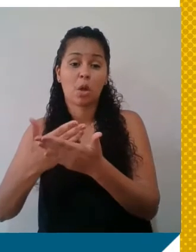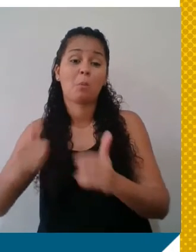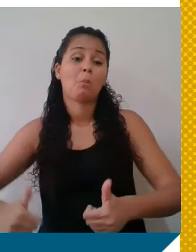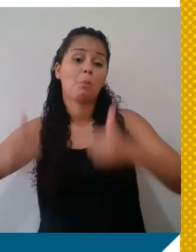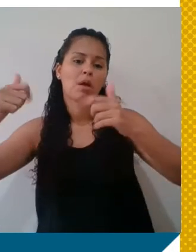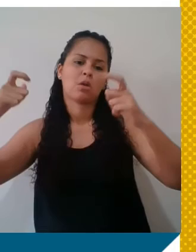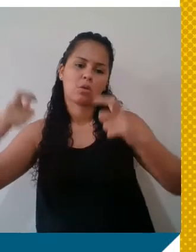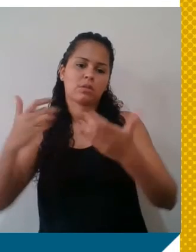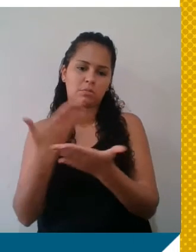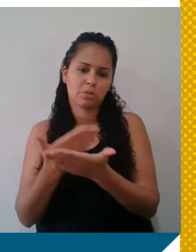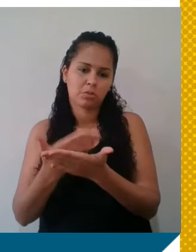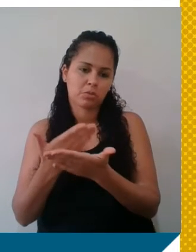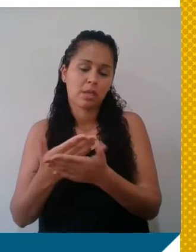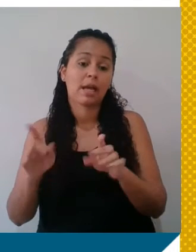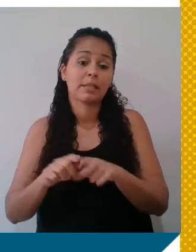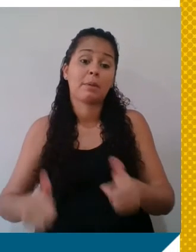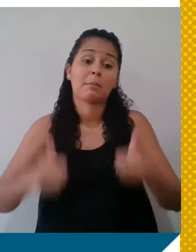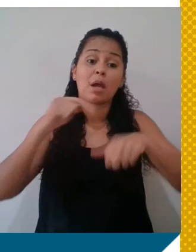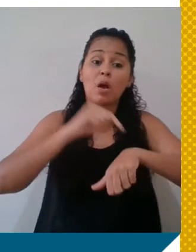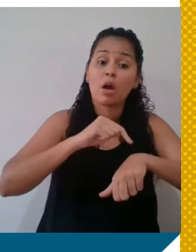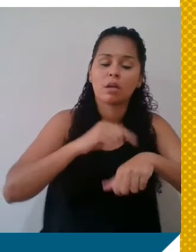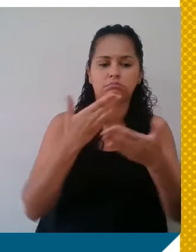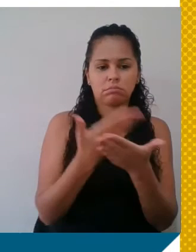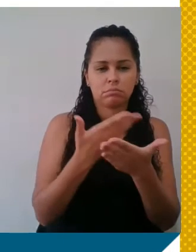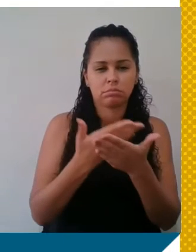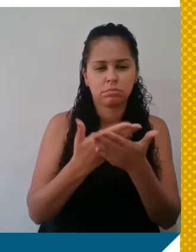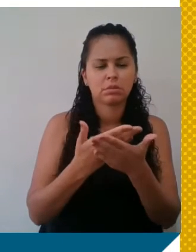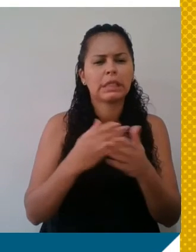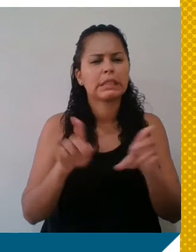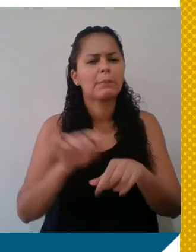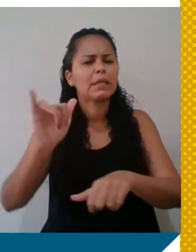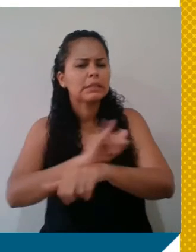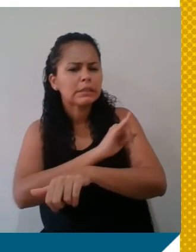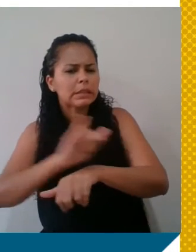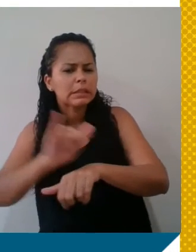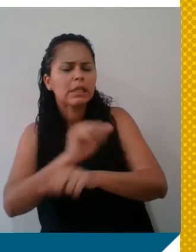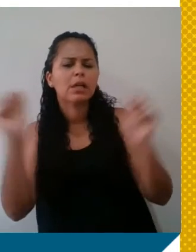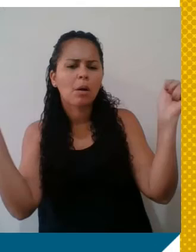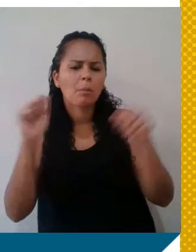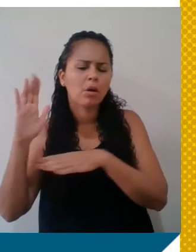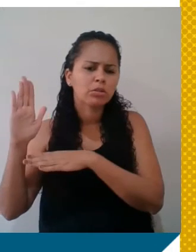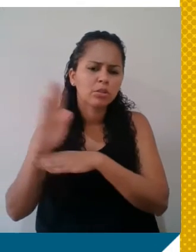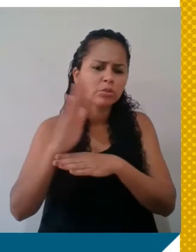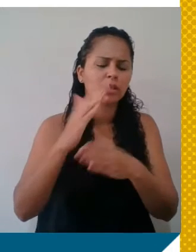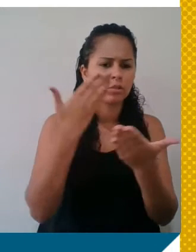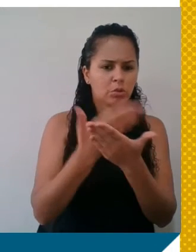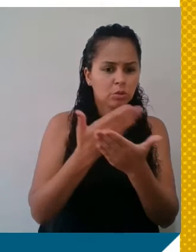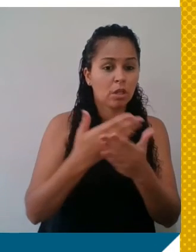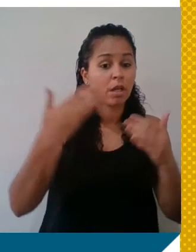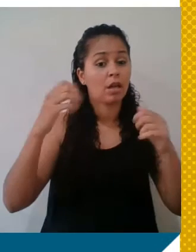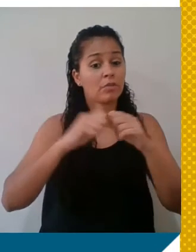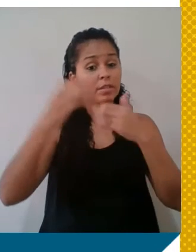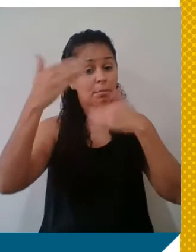melhor local para estudar, né? E quais são os melhores horários para estudar, das ferramentas que podem auxiliar o estudo, da realização